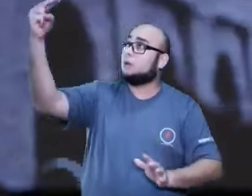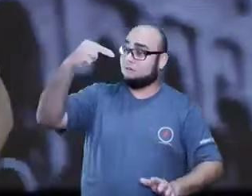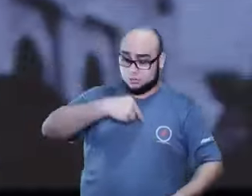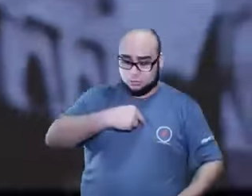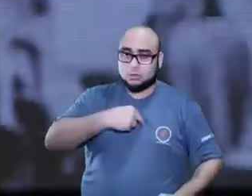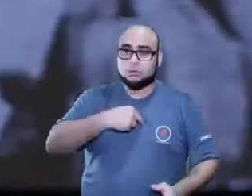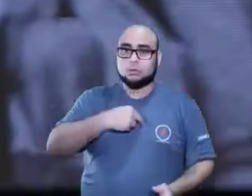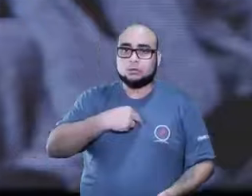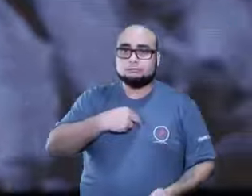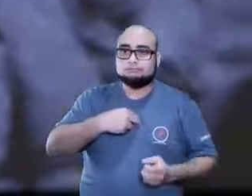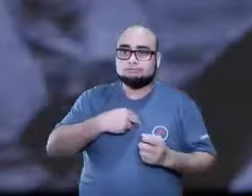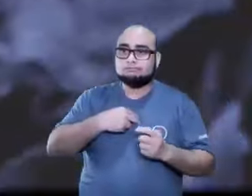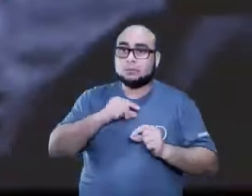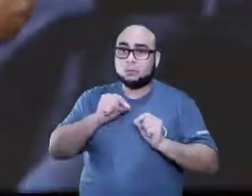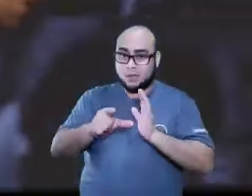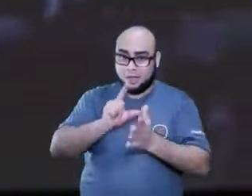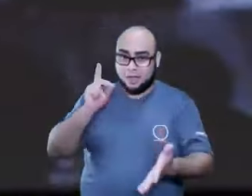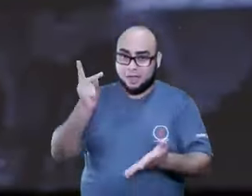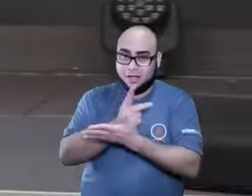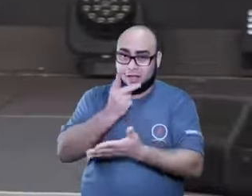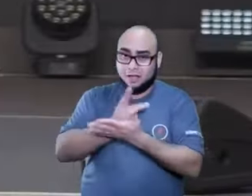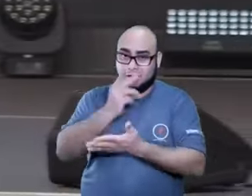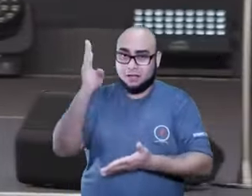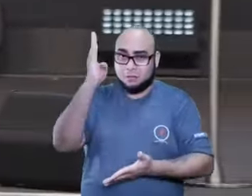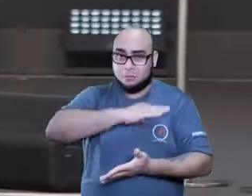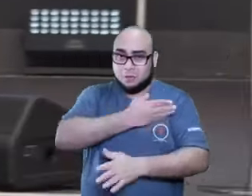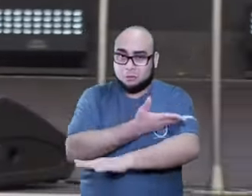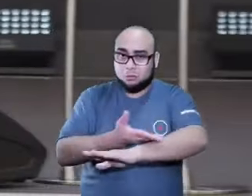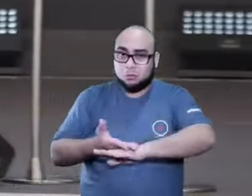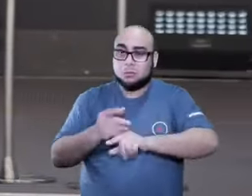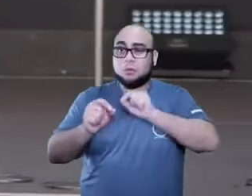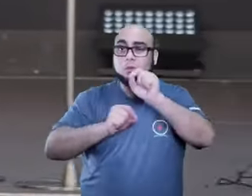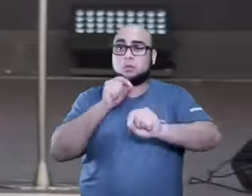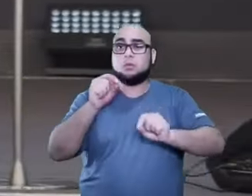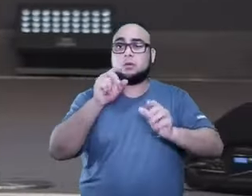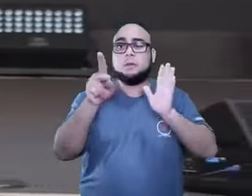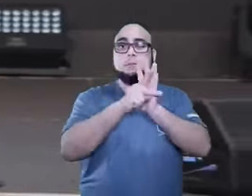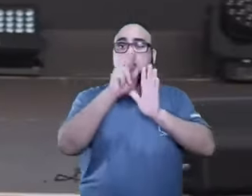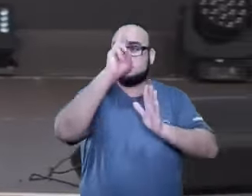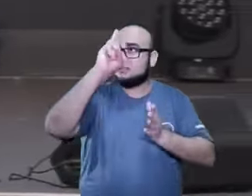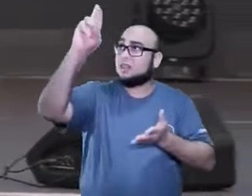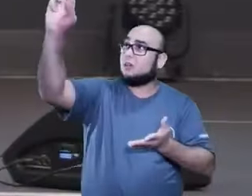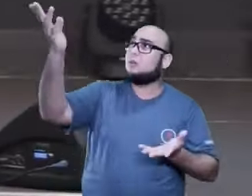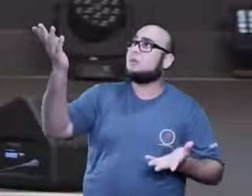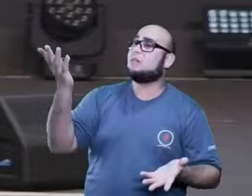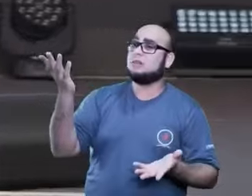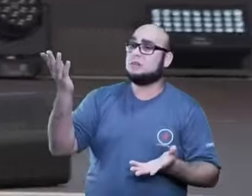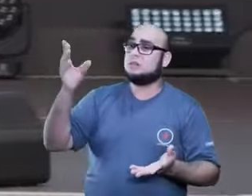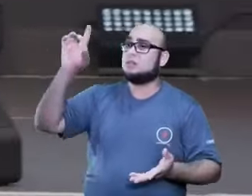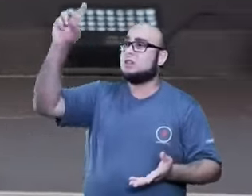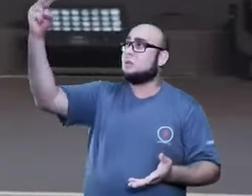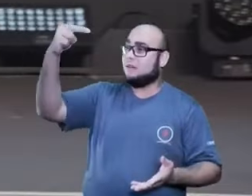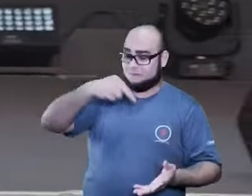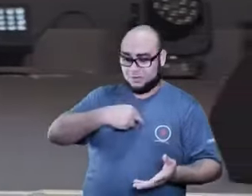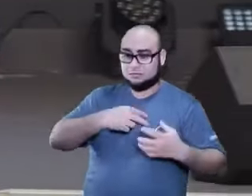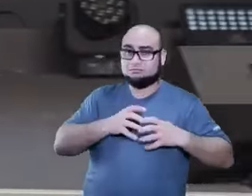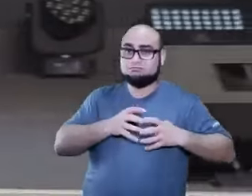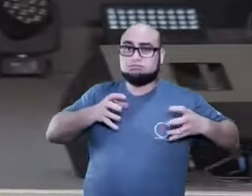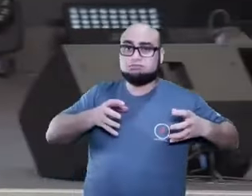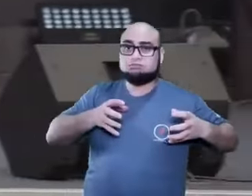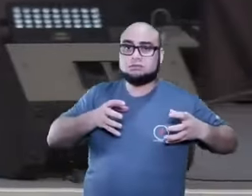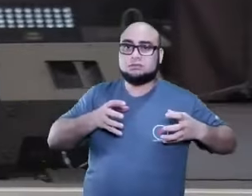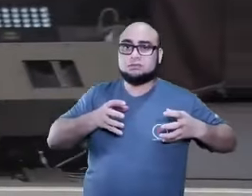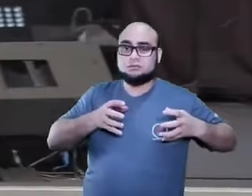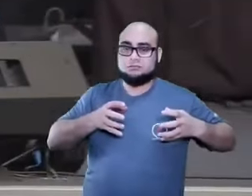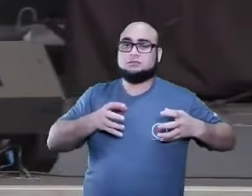algum caminho mau. Vê se há, significa que ele sabe que tem. Vê se há, é certeza e convicção de